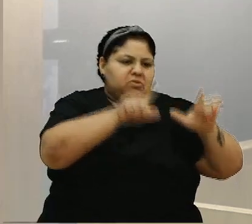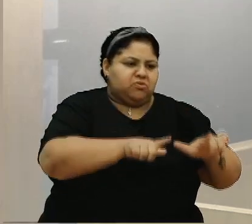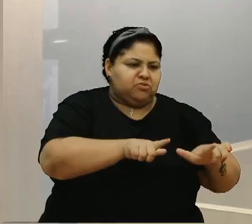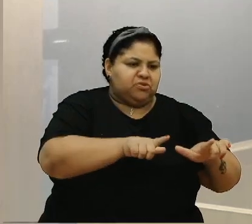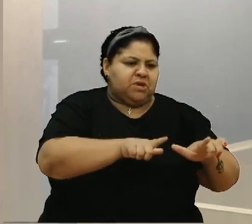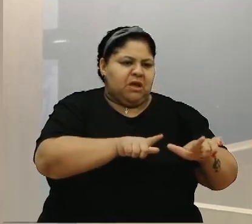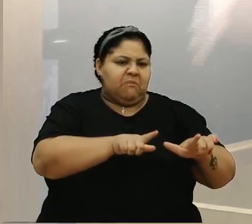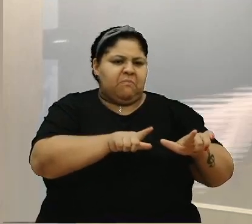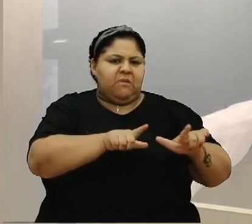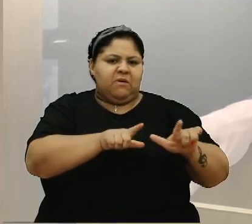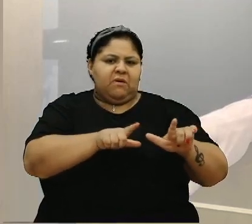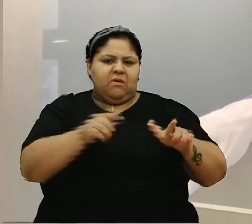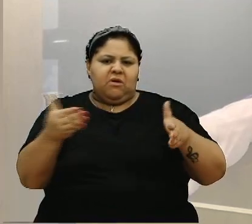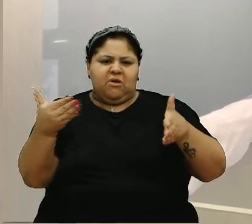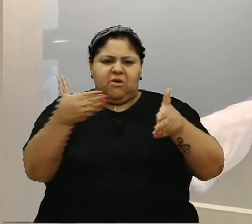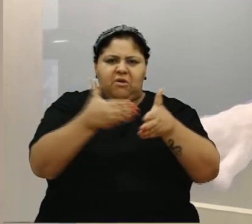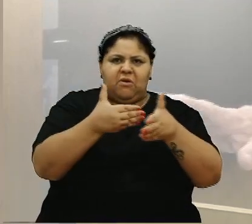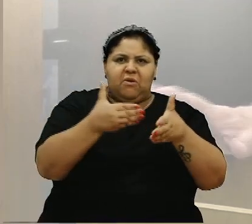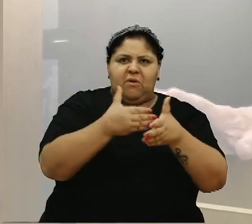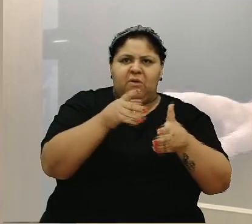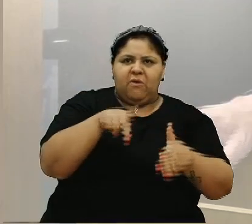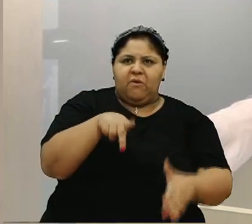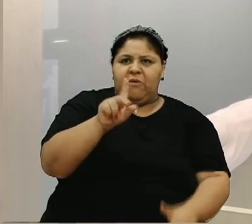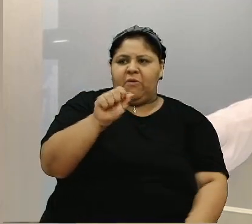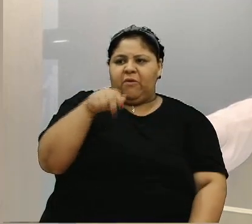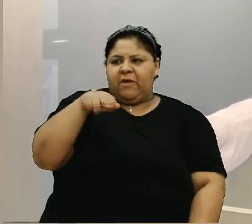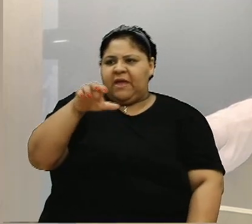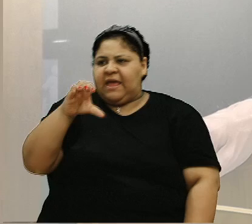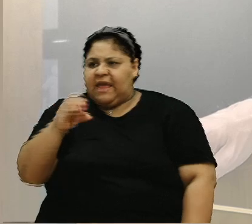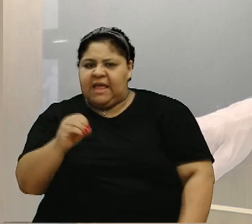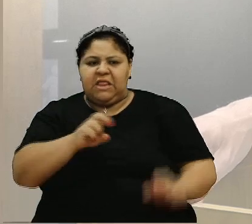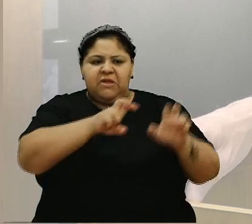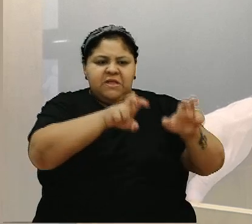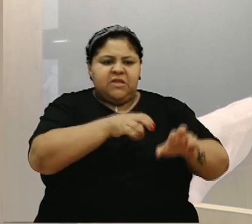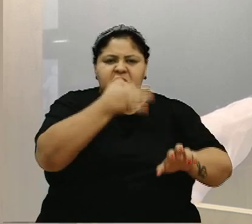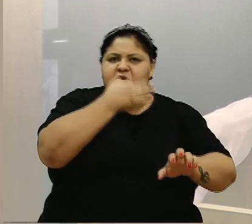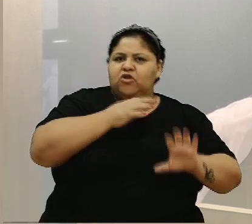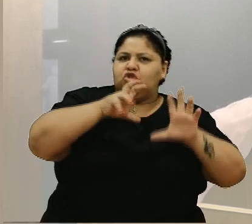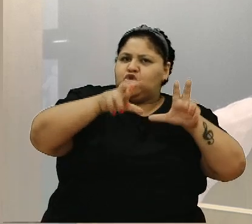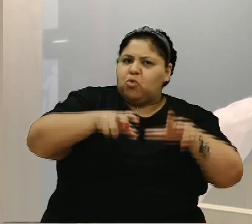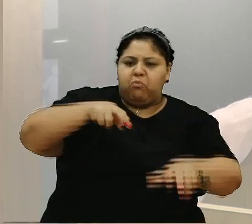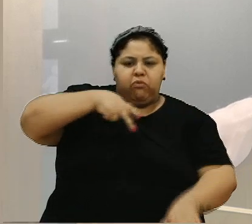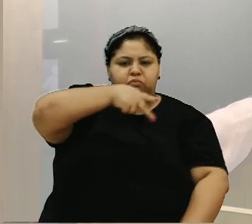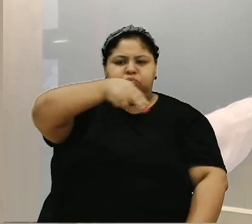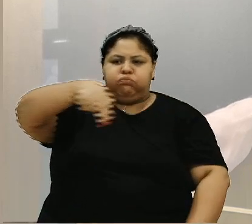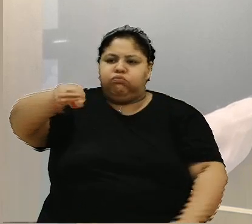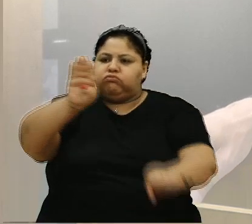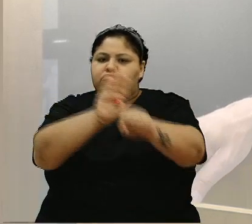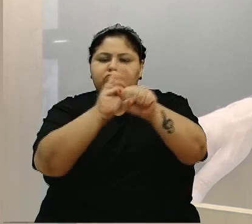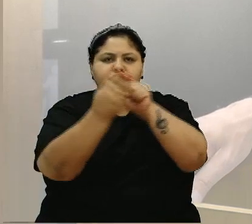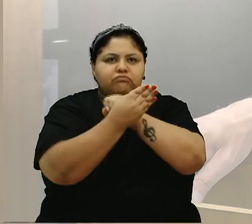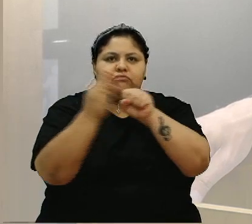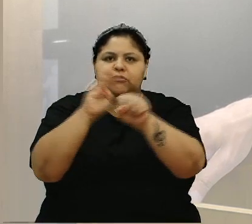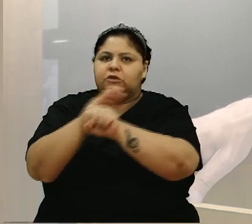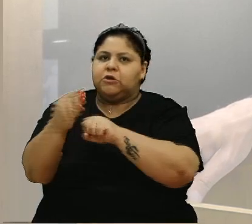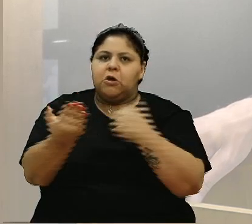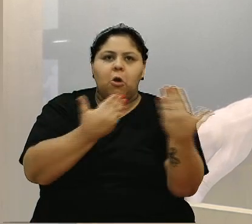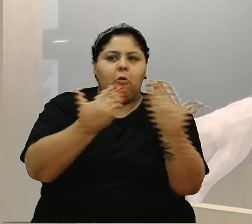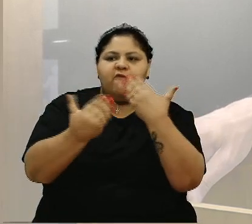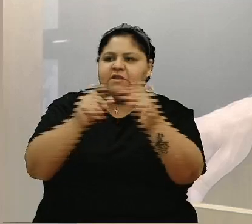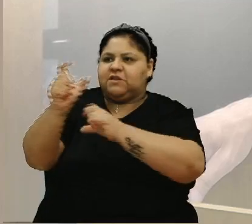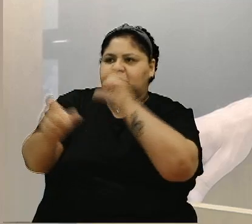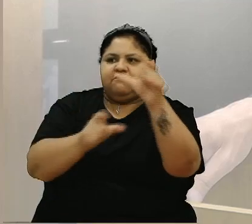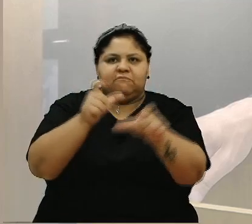Canyon, lá no interior do município, todos os lugares eu tive. Eu caminhei todos os bairros. Eu conversei com todo mundo,